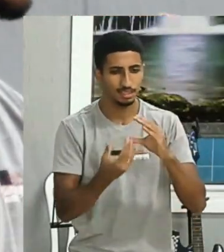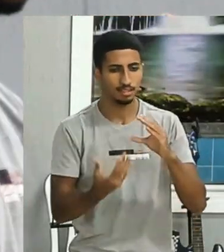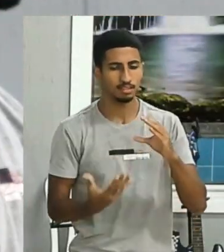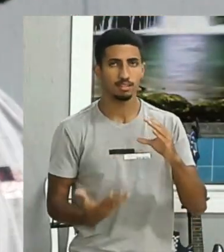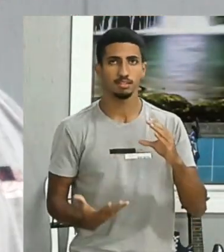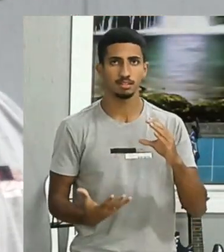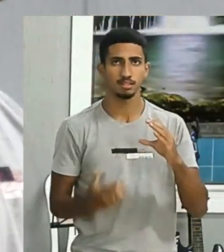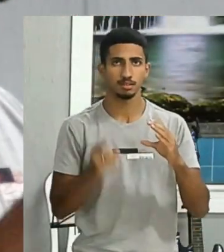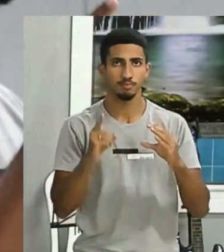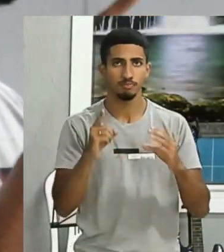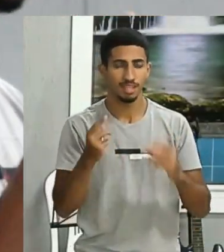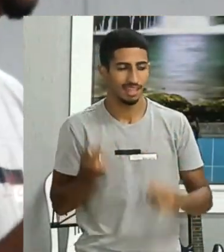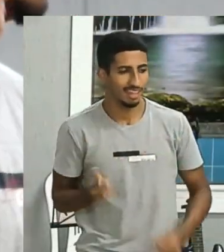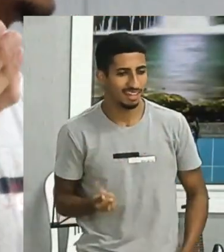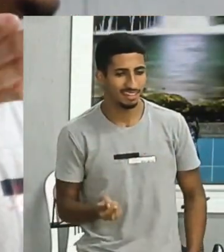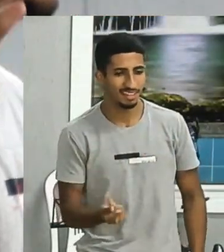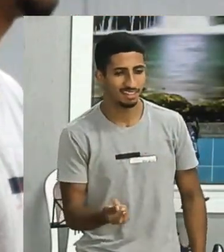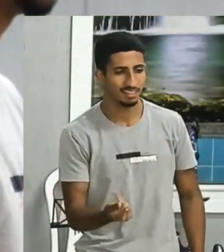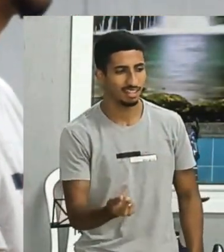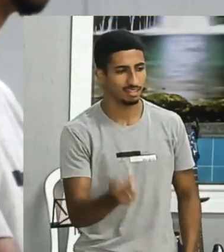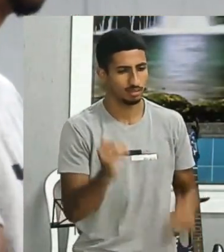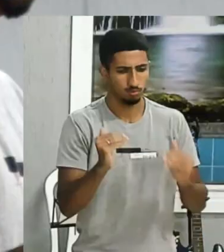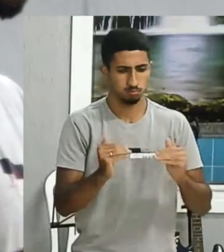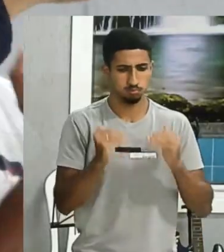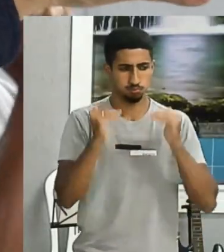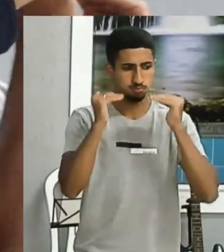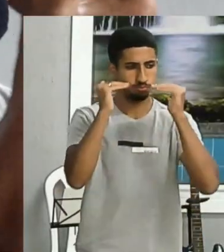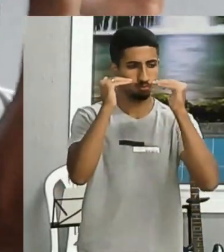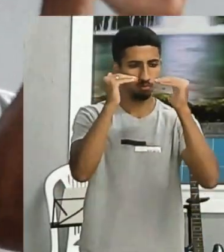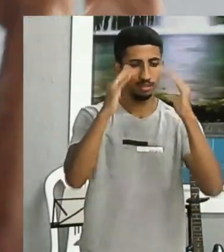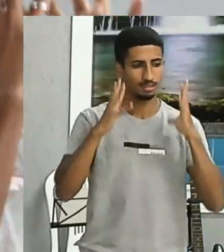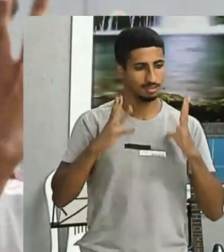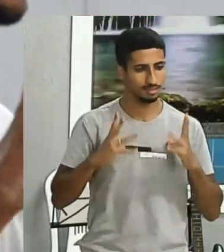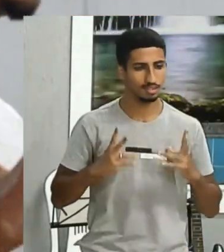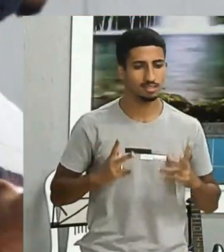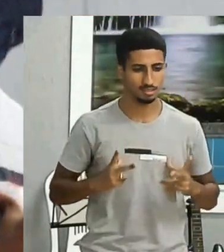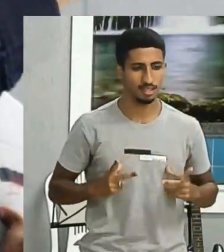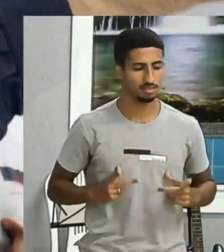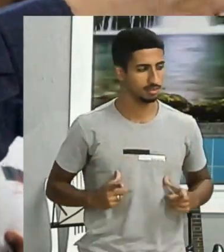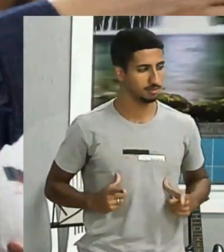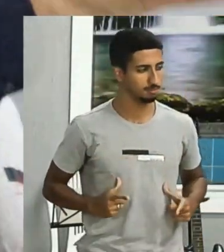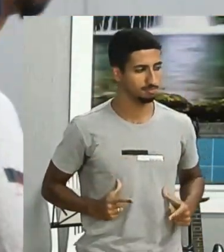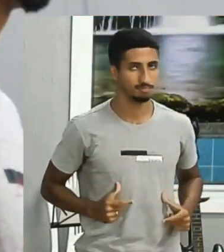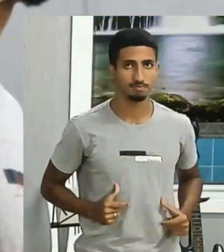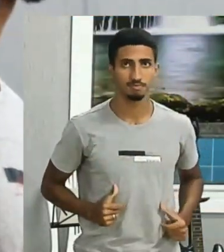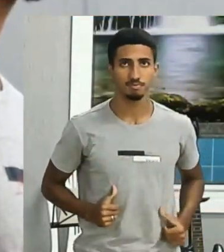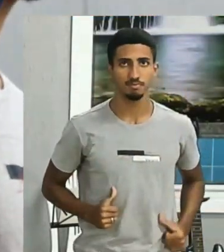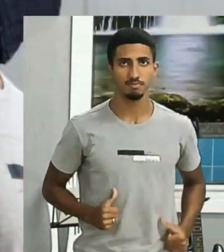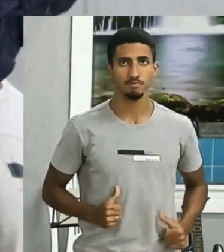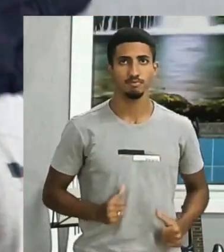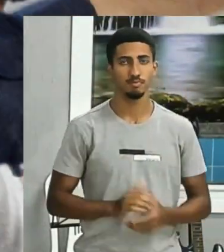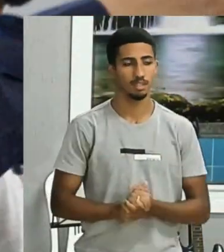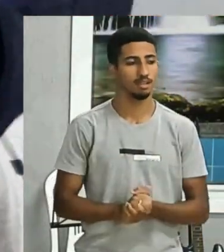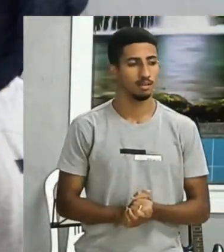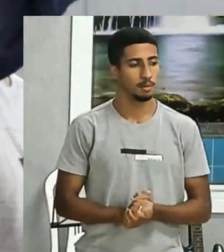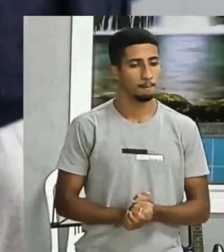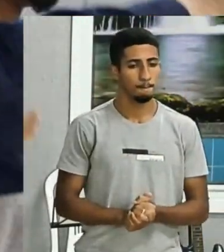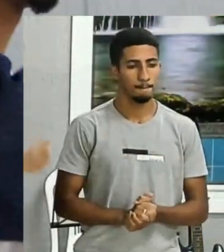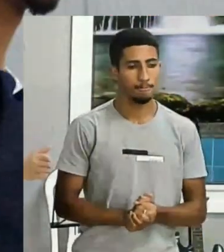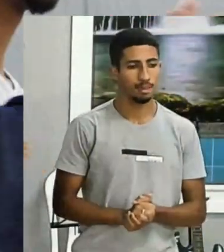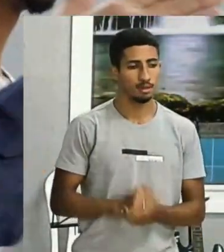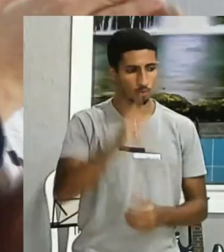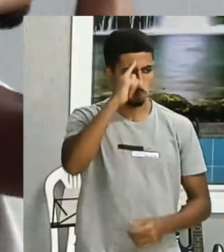Cristo, a divindade de Cristo, já que está sendo relacionado, representado como